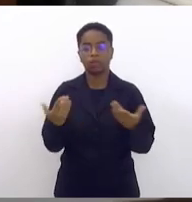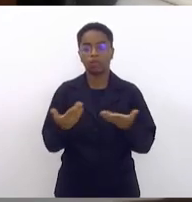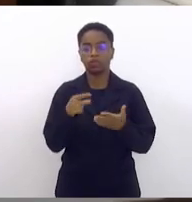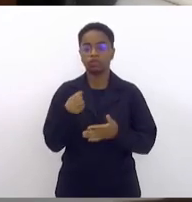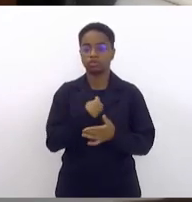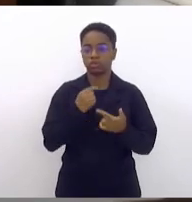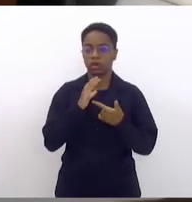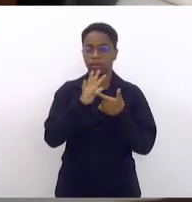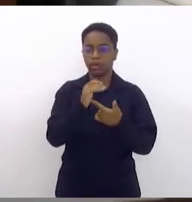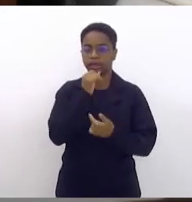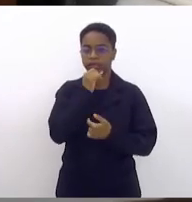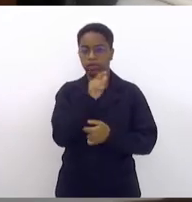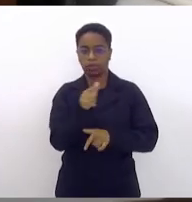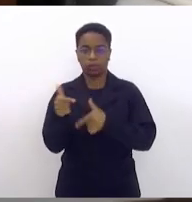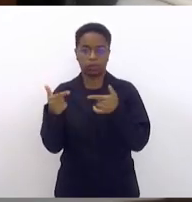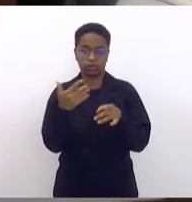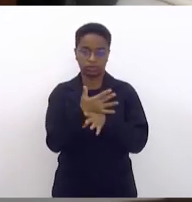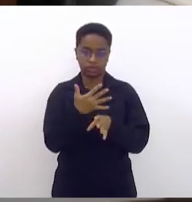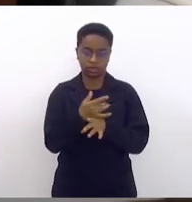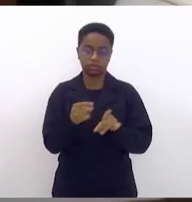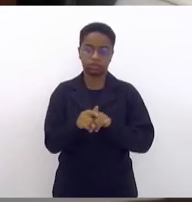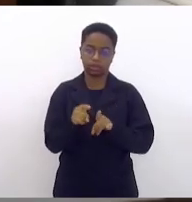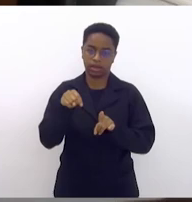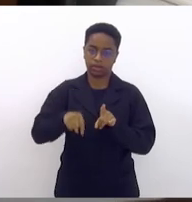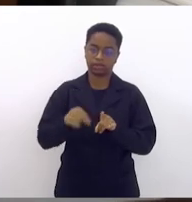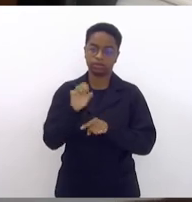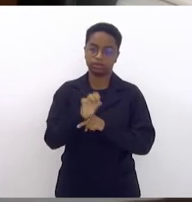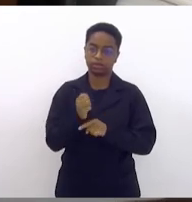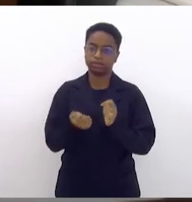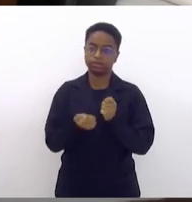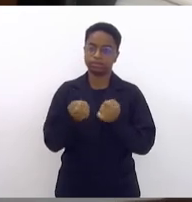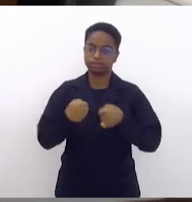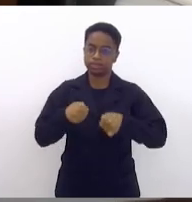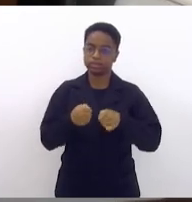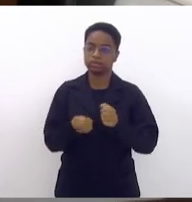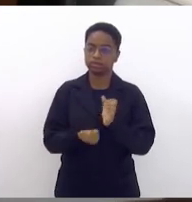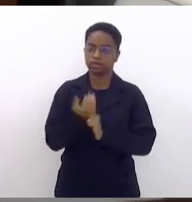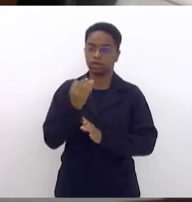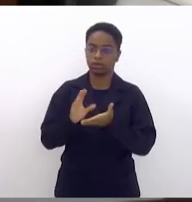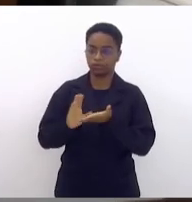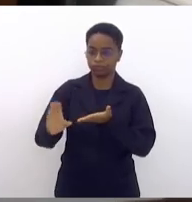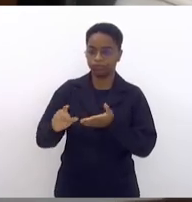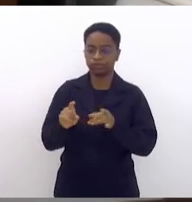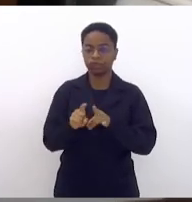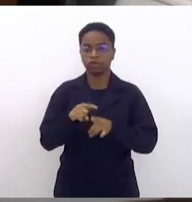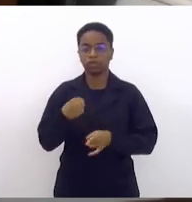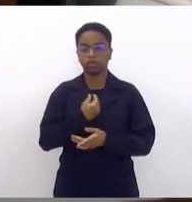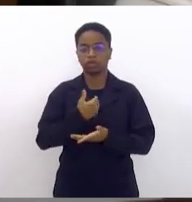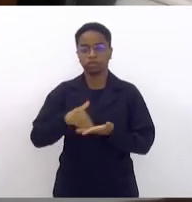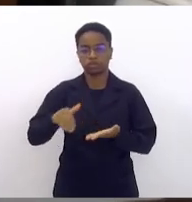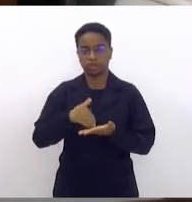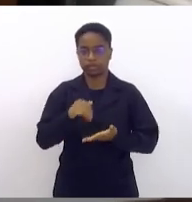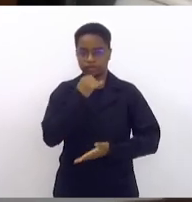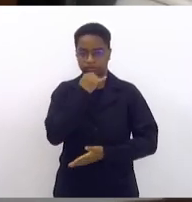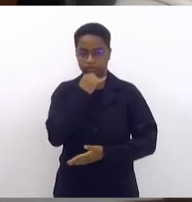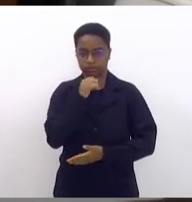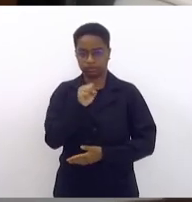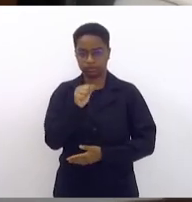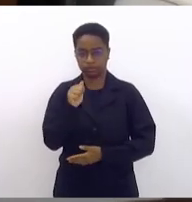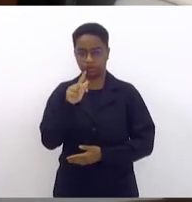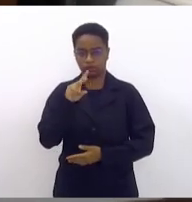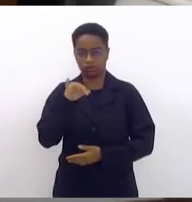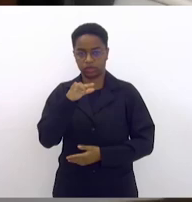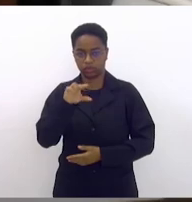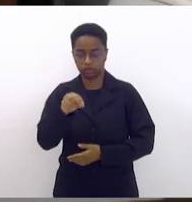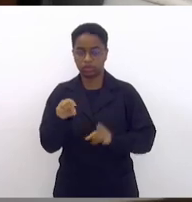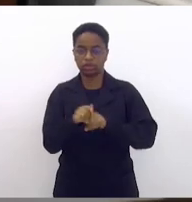fundo mas os outros municípios do do Estado precisam criar fundo nosso secretário Salvino aqui por exemplo é um tá